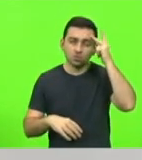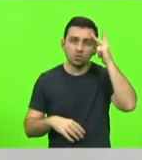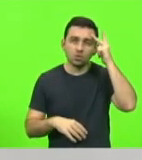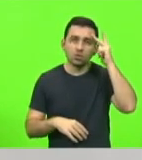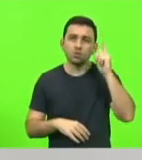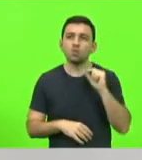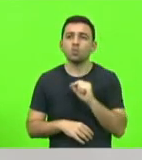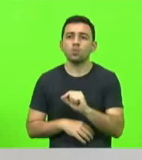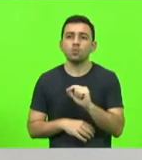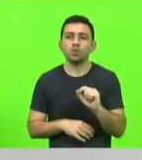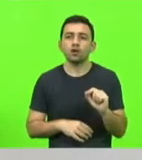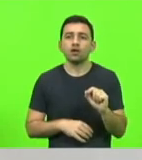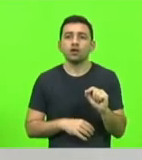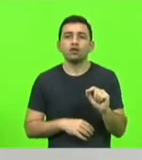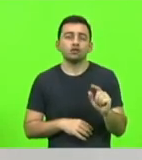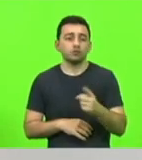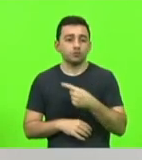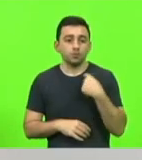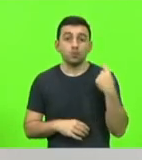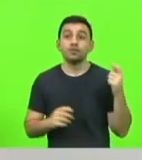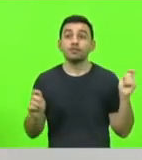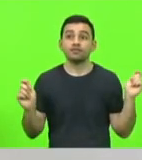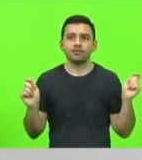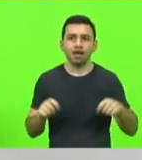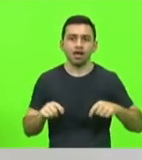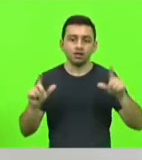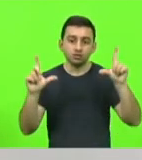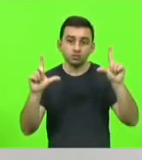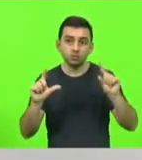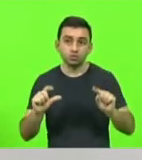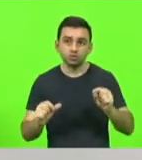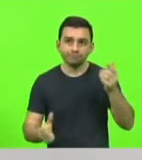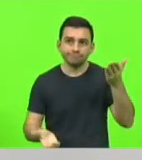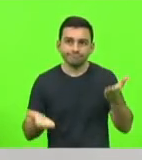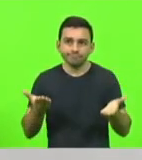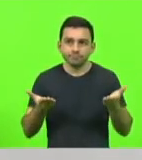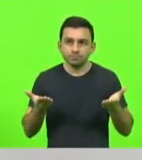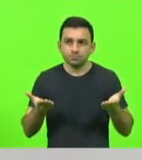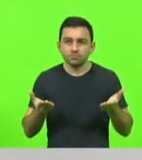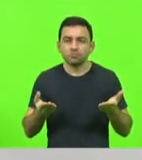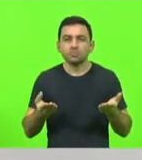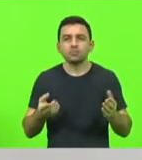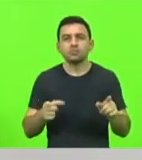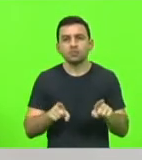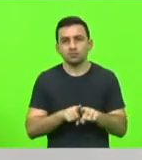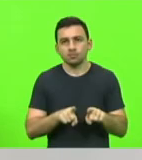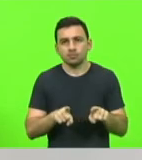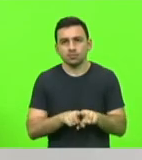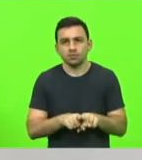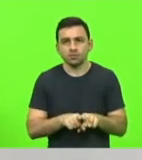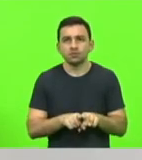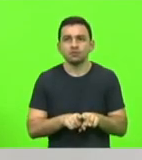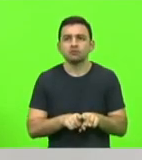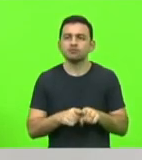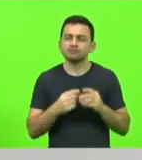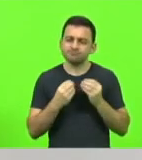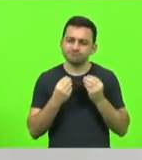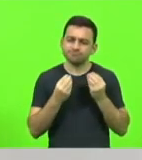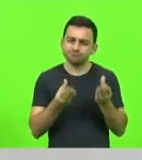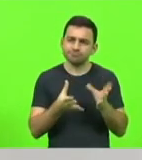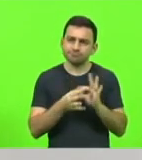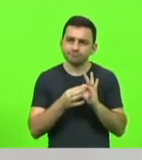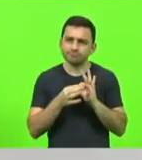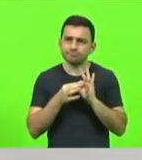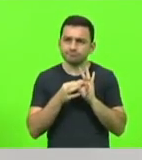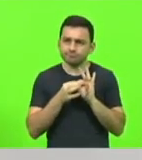que nós podemos diminuir as diferenças e oportunizar para que as oportunidades